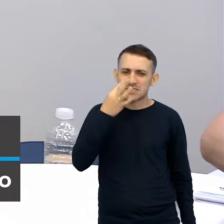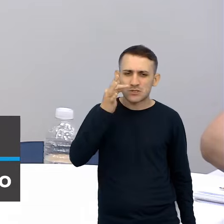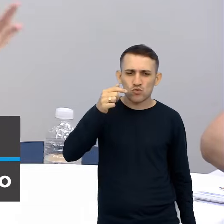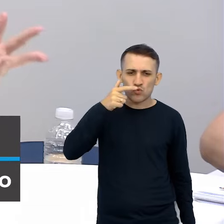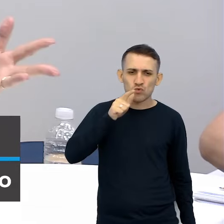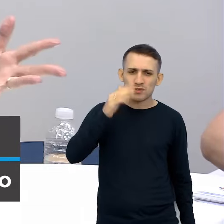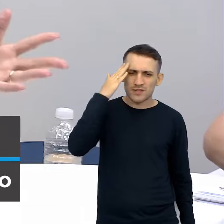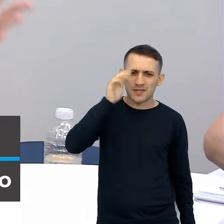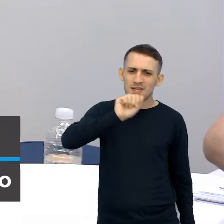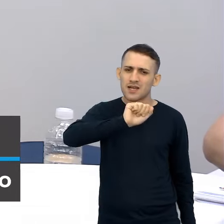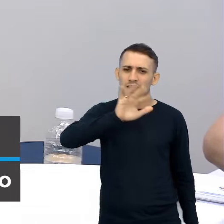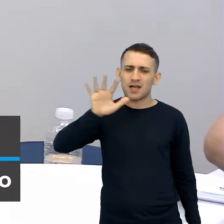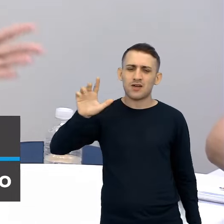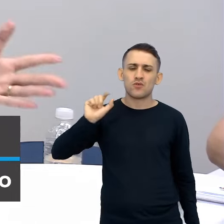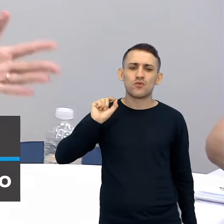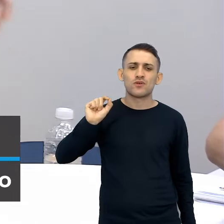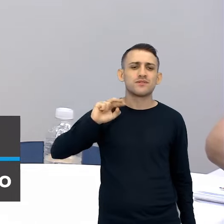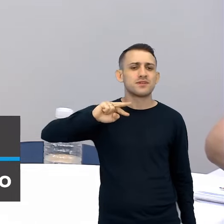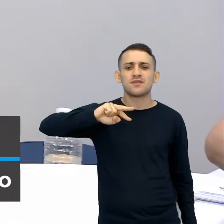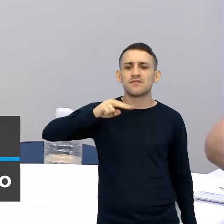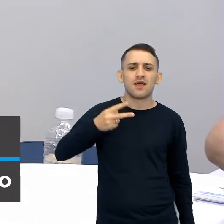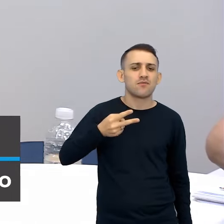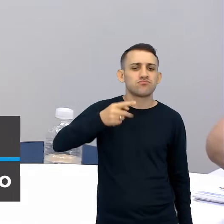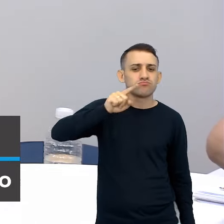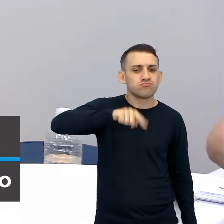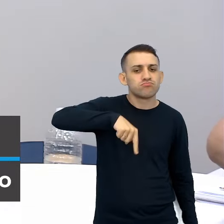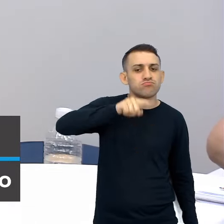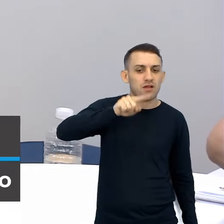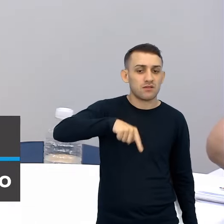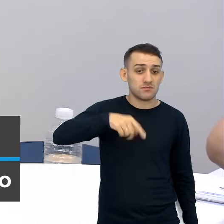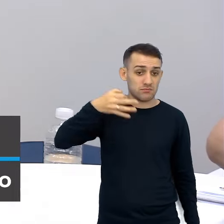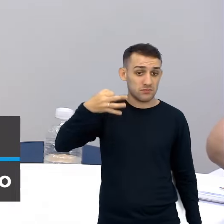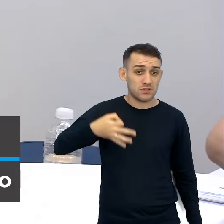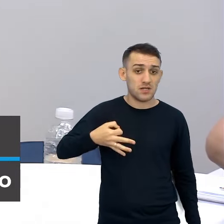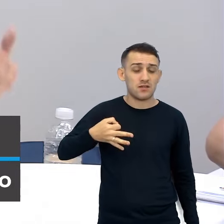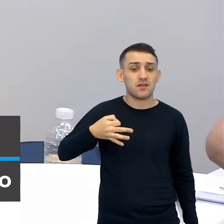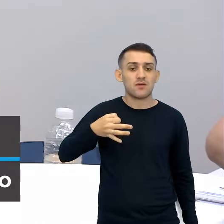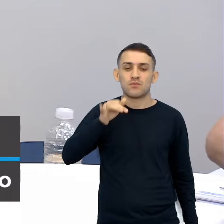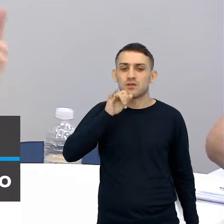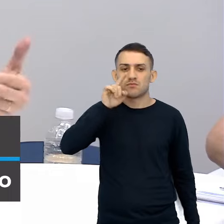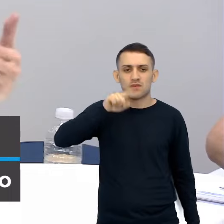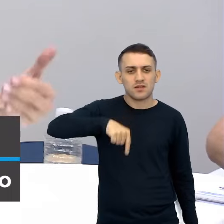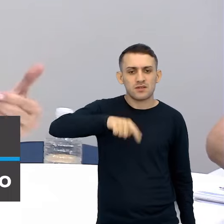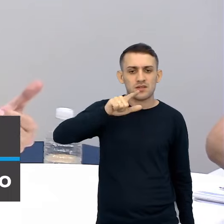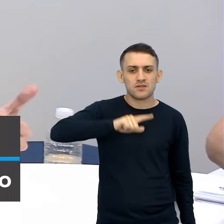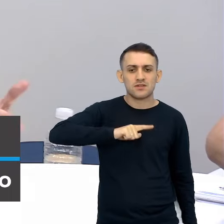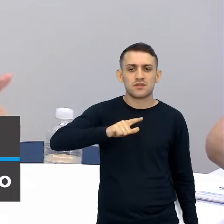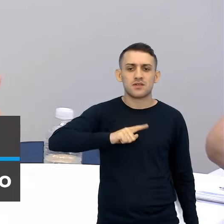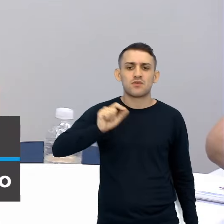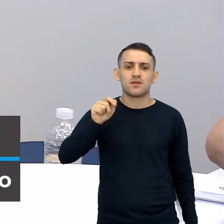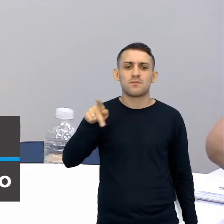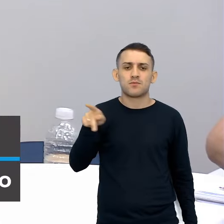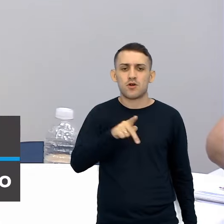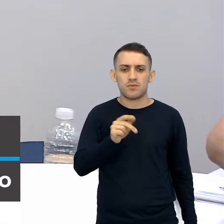conseguiu entender melhor esse material e ele vai mesmo para além da tecnologia. Então, eu estou vendo